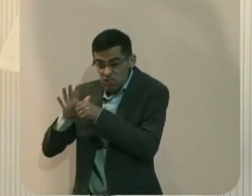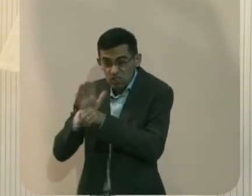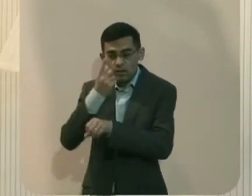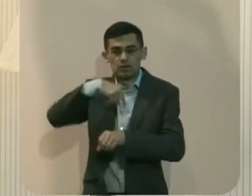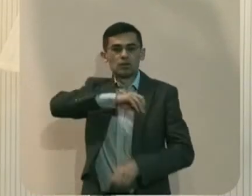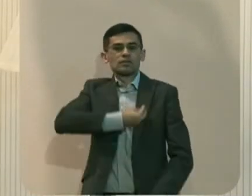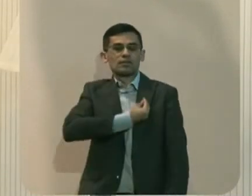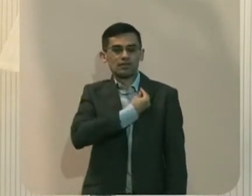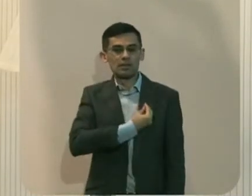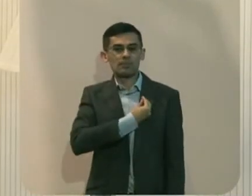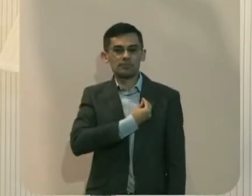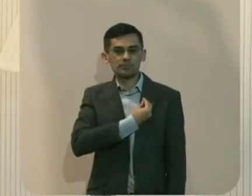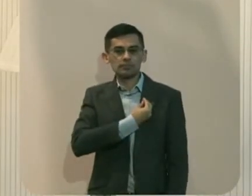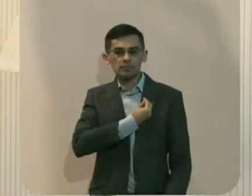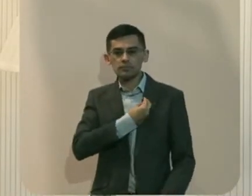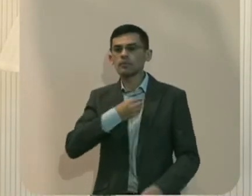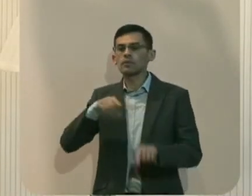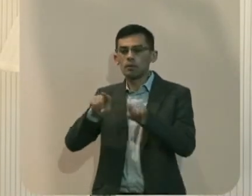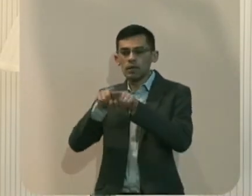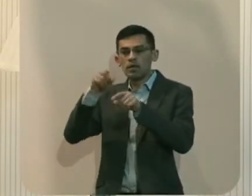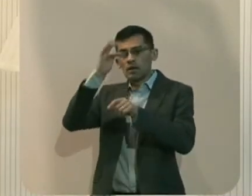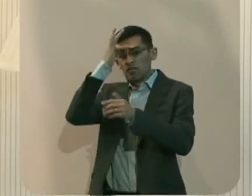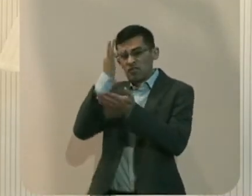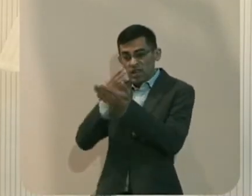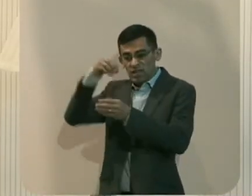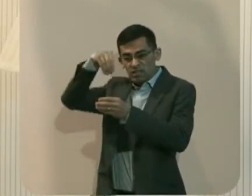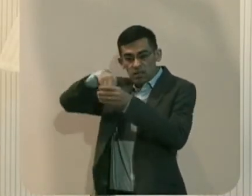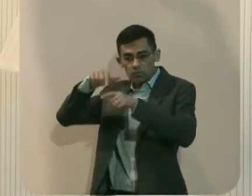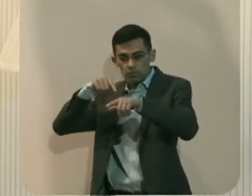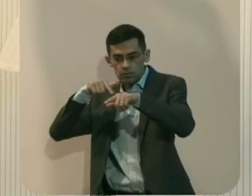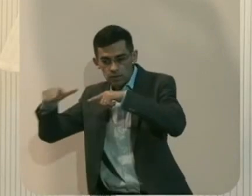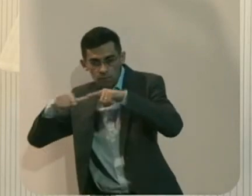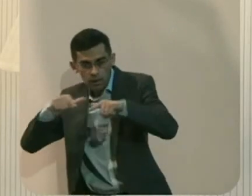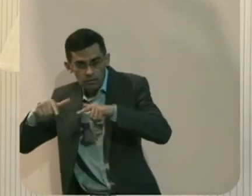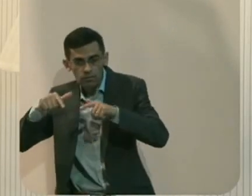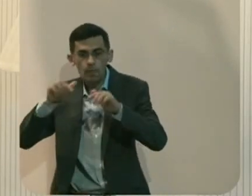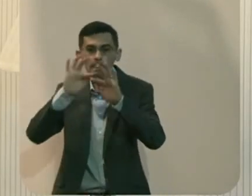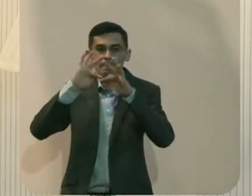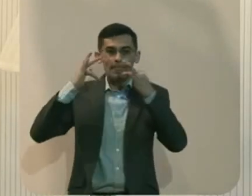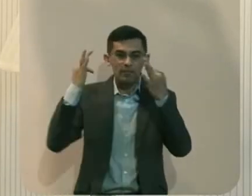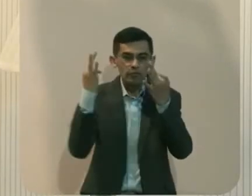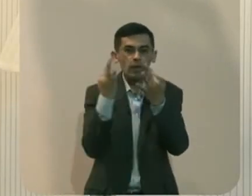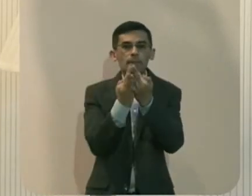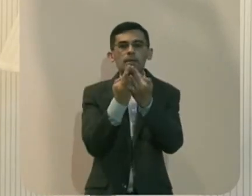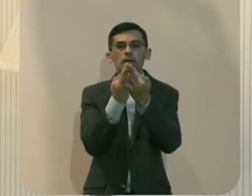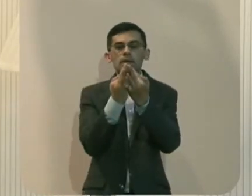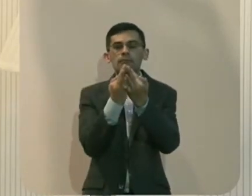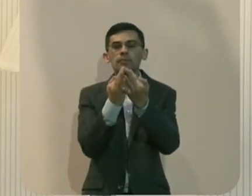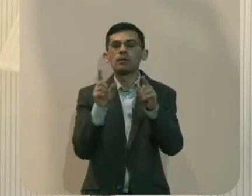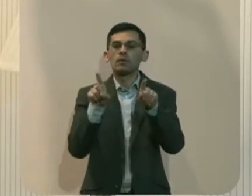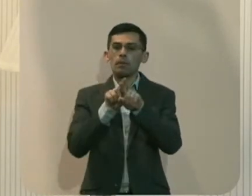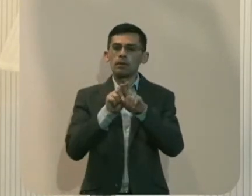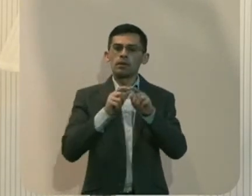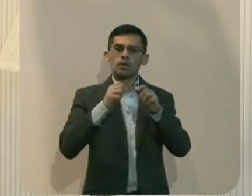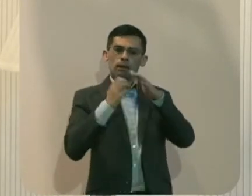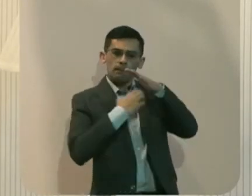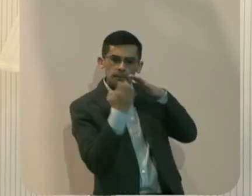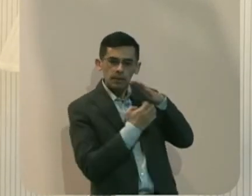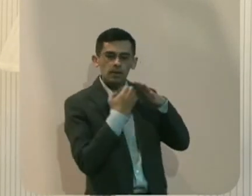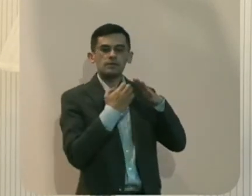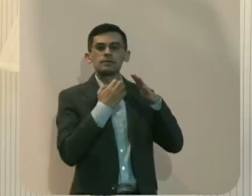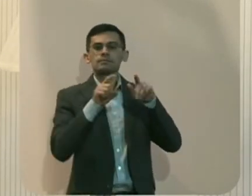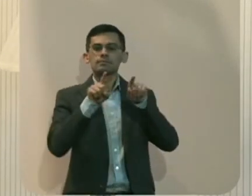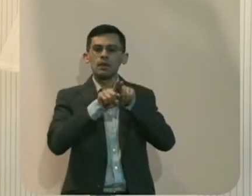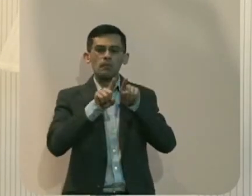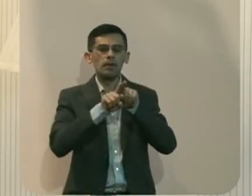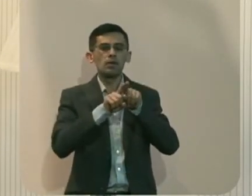nossa vida. Tem que envolver o seu trabalho, tem que envolver a sua família, tem que envolver os seus negócios, tem que